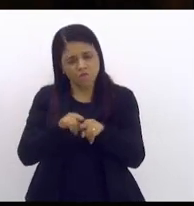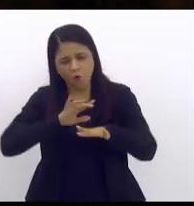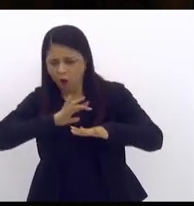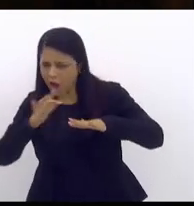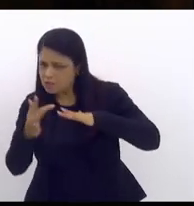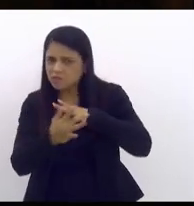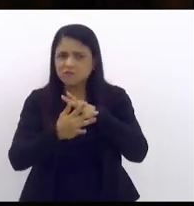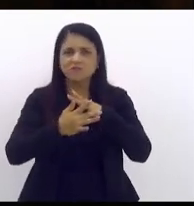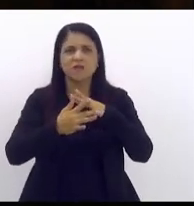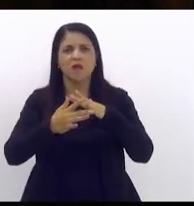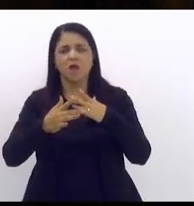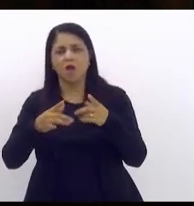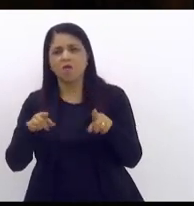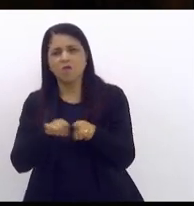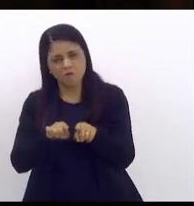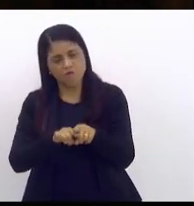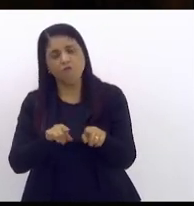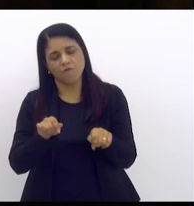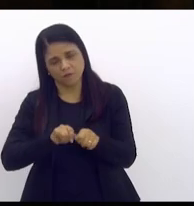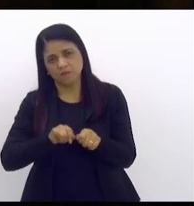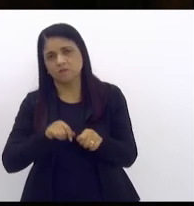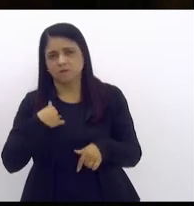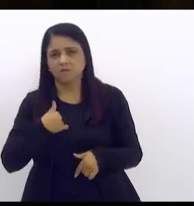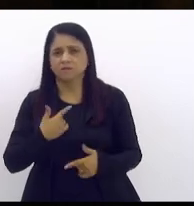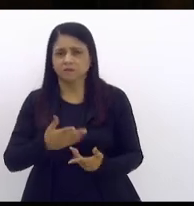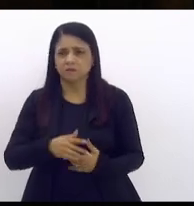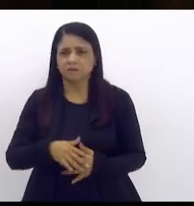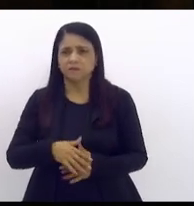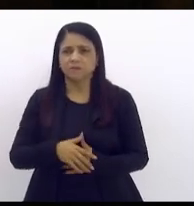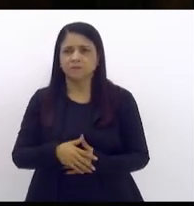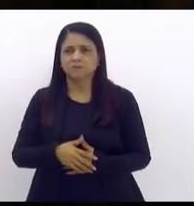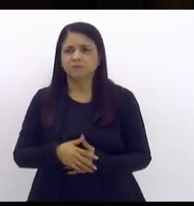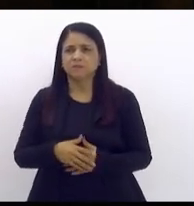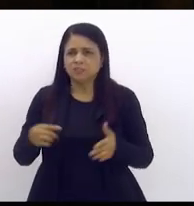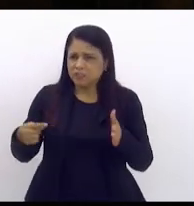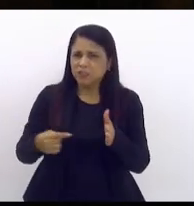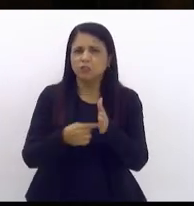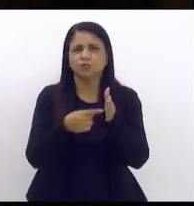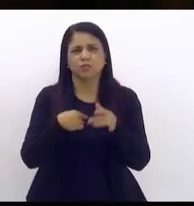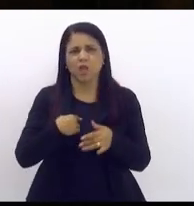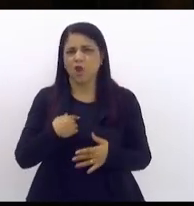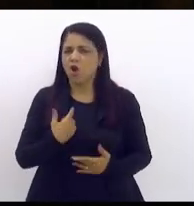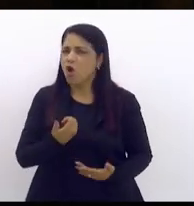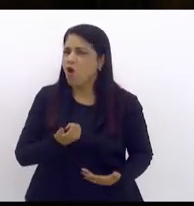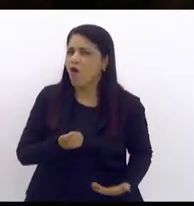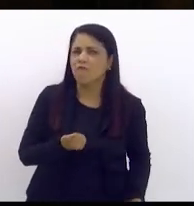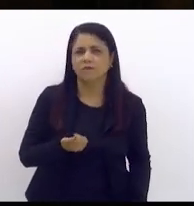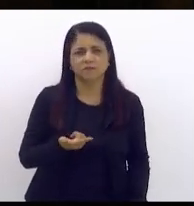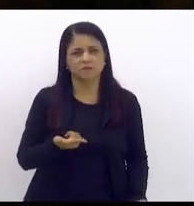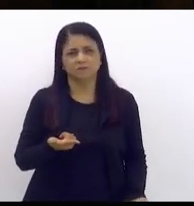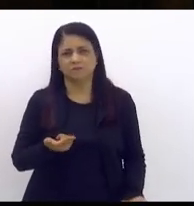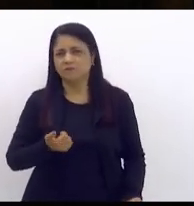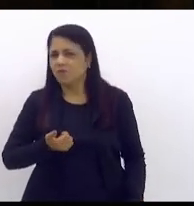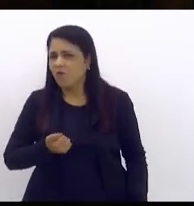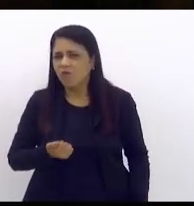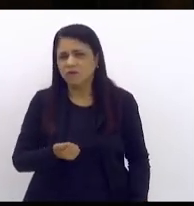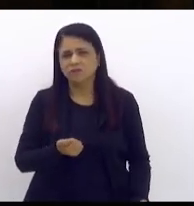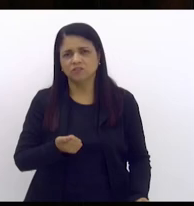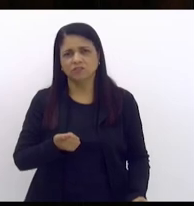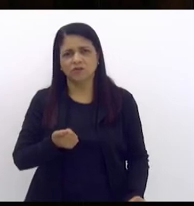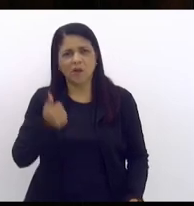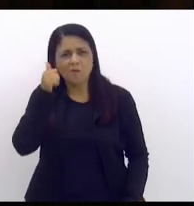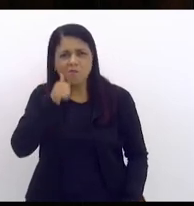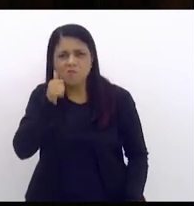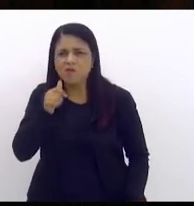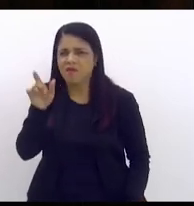social, em medidas cabíveis, eu vou fazer. Sabe, pô, é muita covardia, cara, muita covardia fazer isso com uma mulher